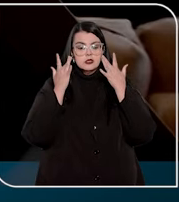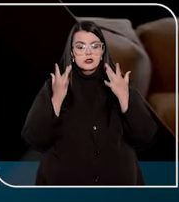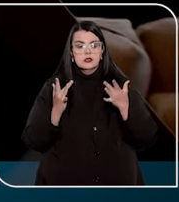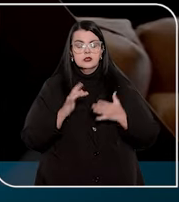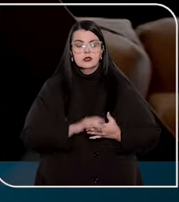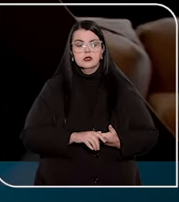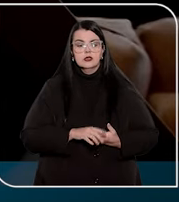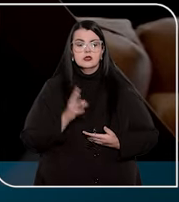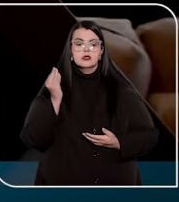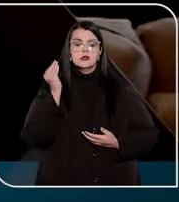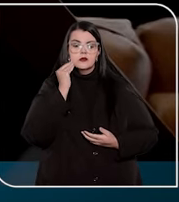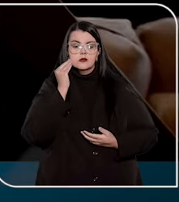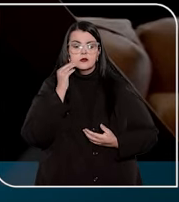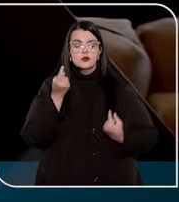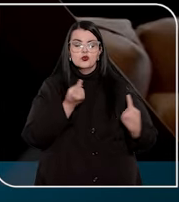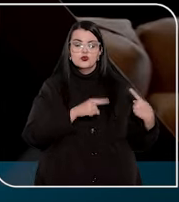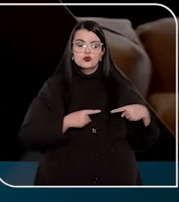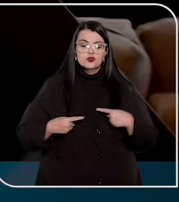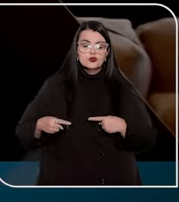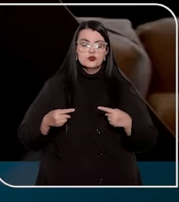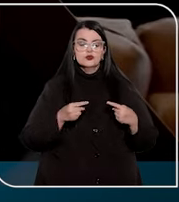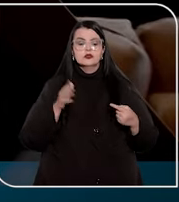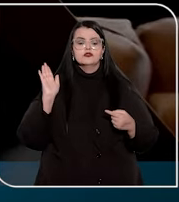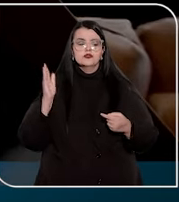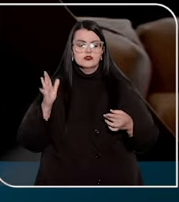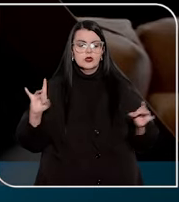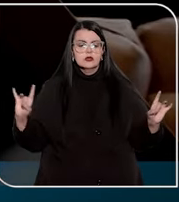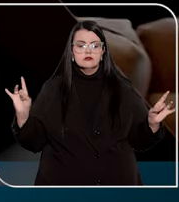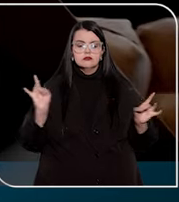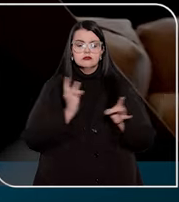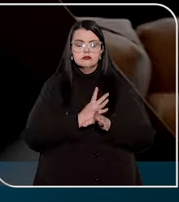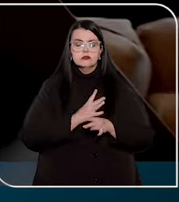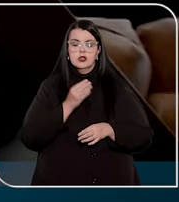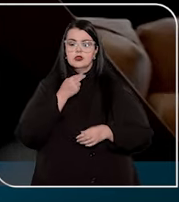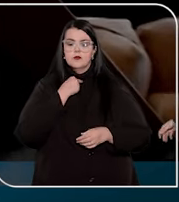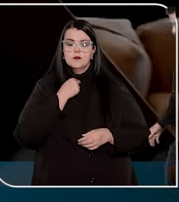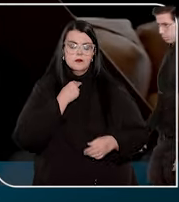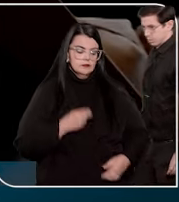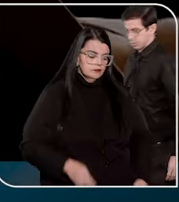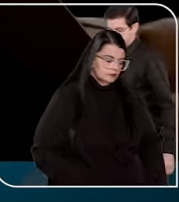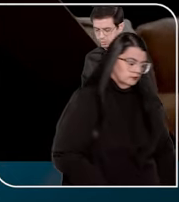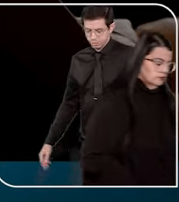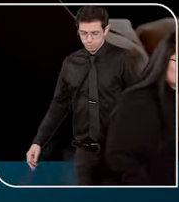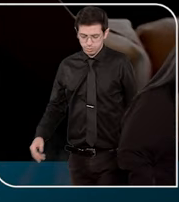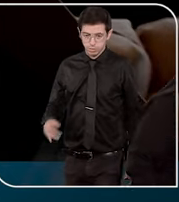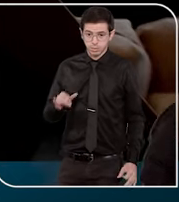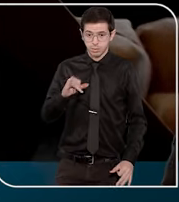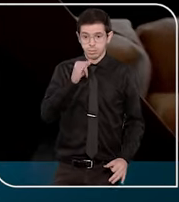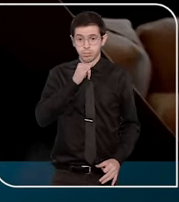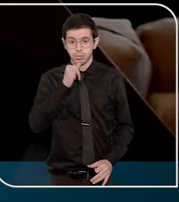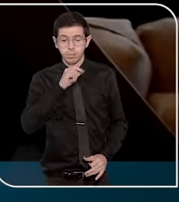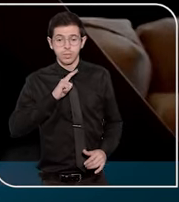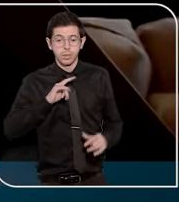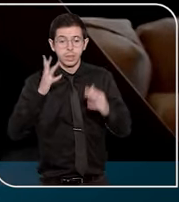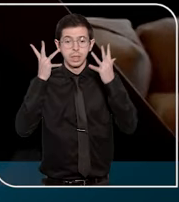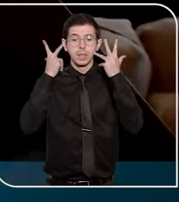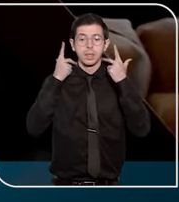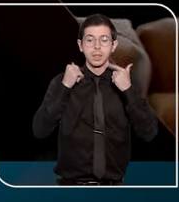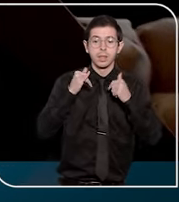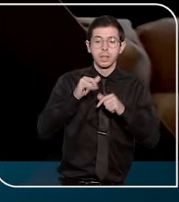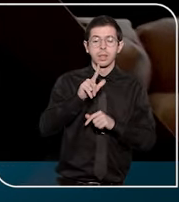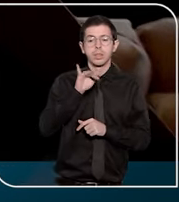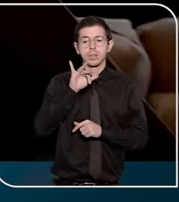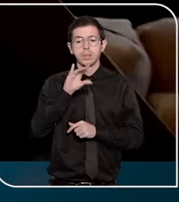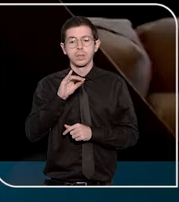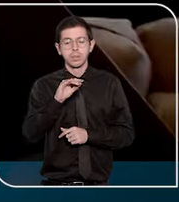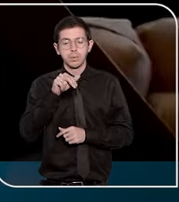essa tentativa de rediscutir questões que já estão solucionadas e que não podem mais ser discutidas, isso aqui, por exemplo, caracteriza a litigância de má-fé.